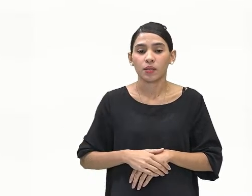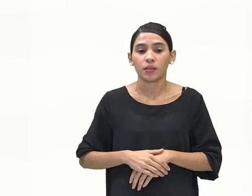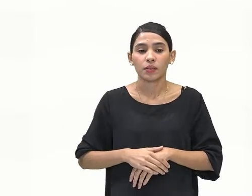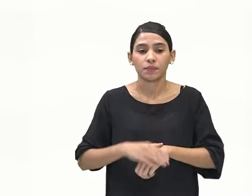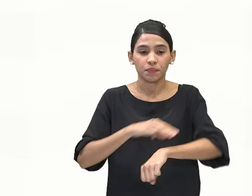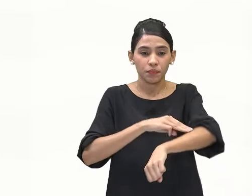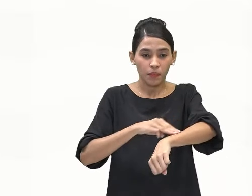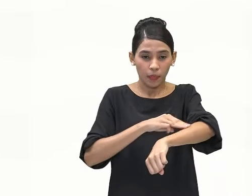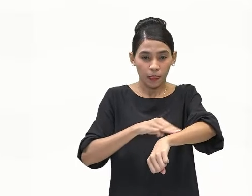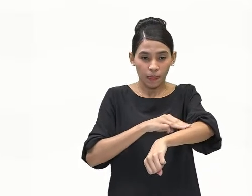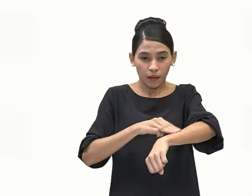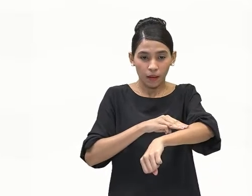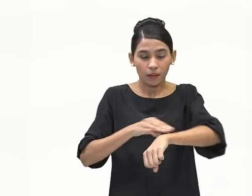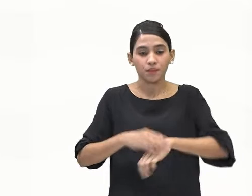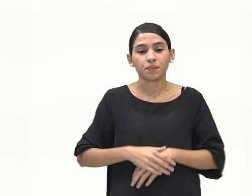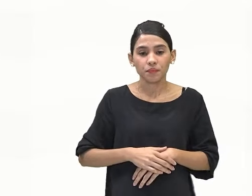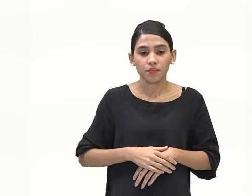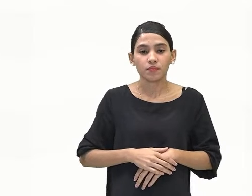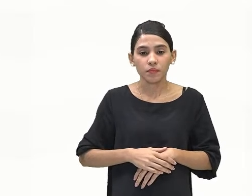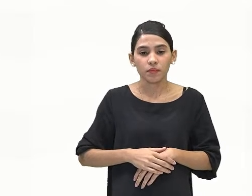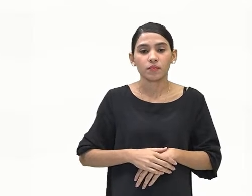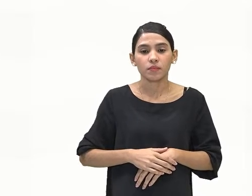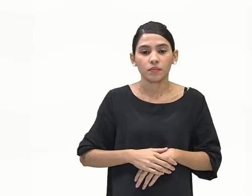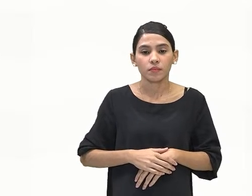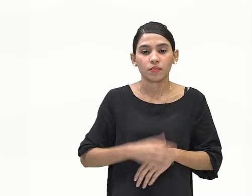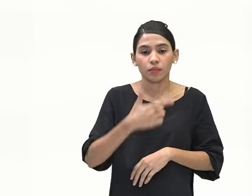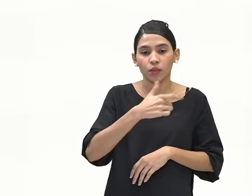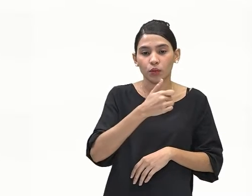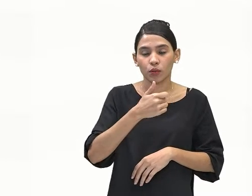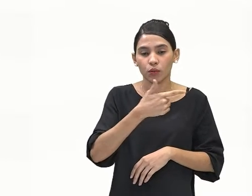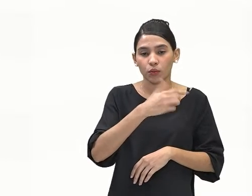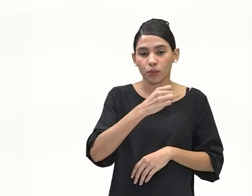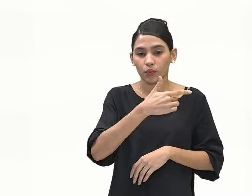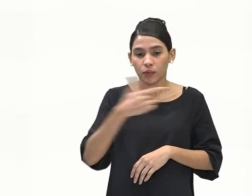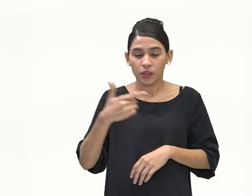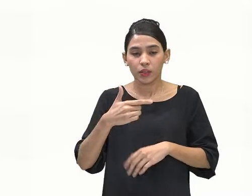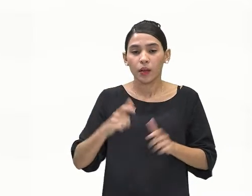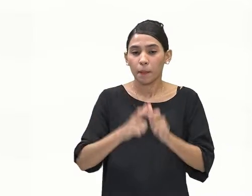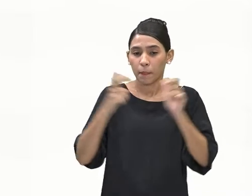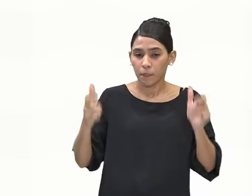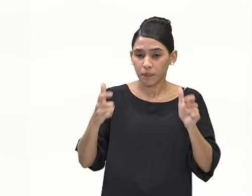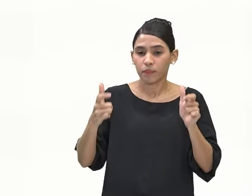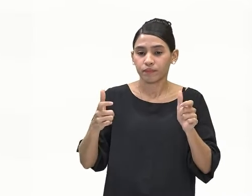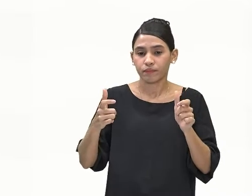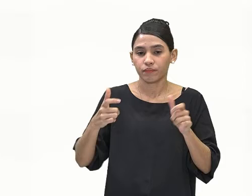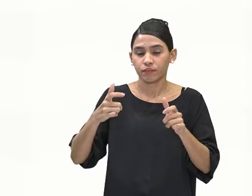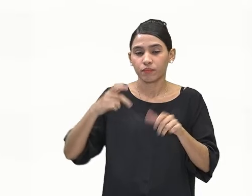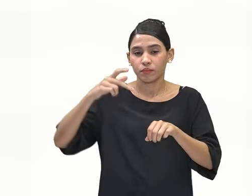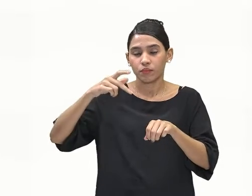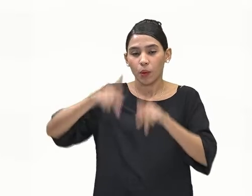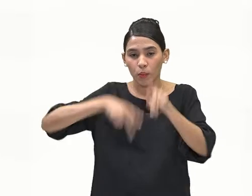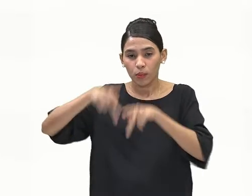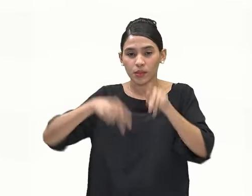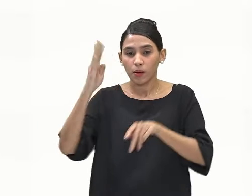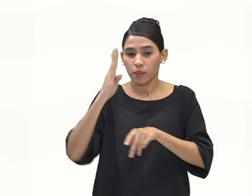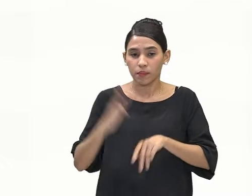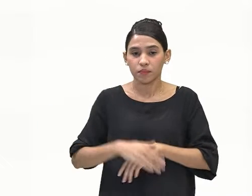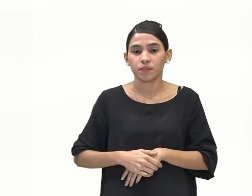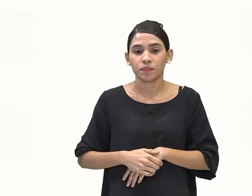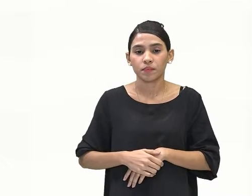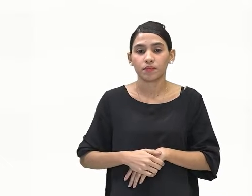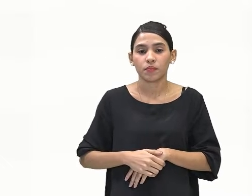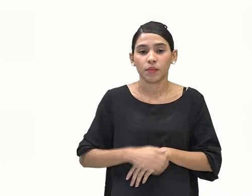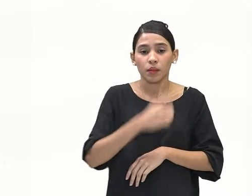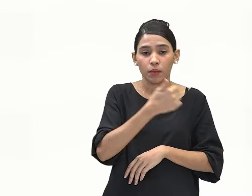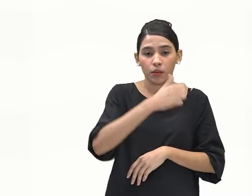passando a se classificar em 2022 como a maior parte da população brasileira. Em 92 era 40%